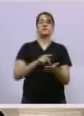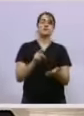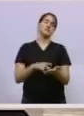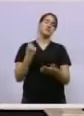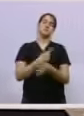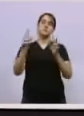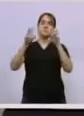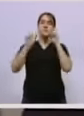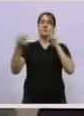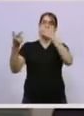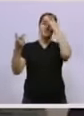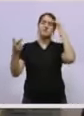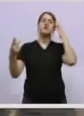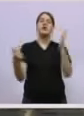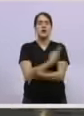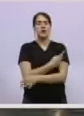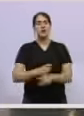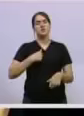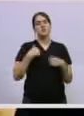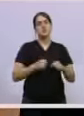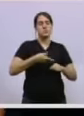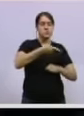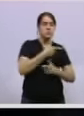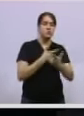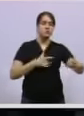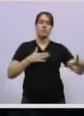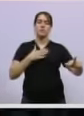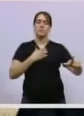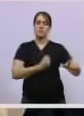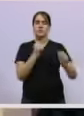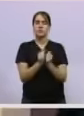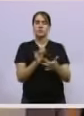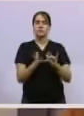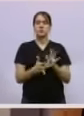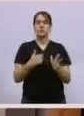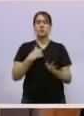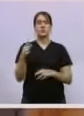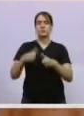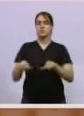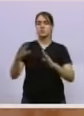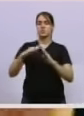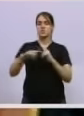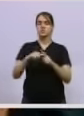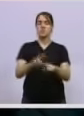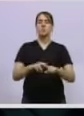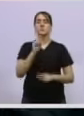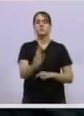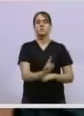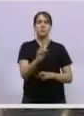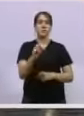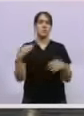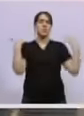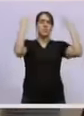erros e que mesmo assim eu continuo a minha caminhada. Eu não estou na igreja por causa do Papa, eu não estou na igreja por causa dos cardeais, eu não